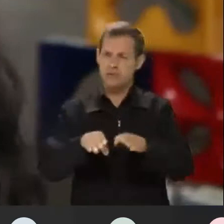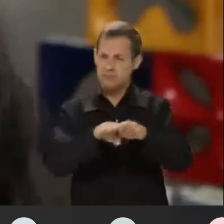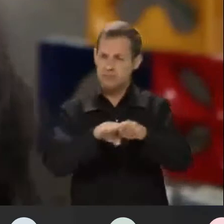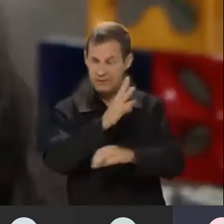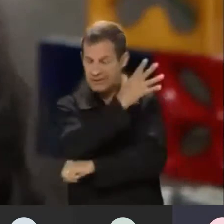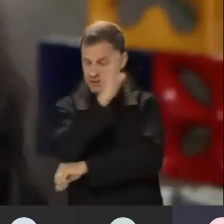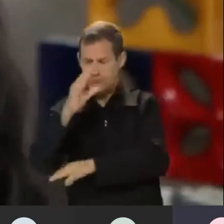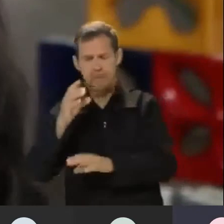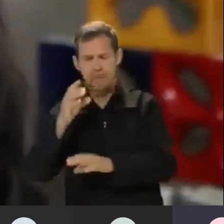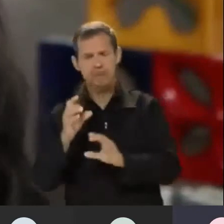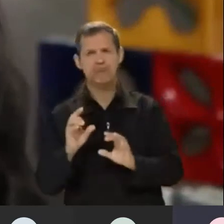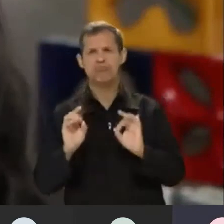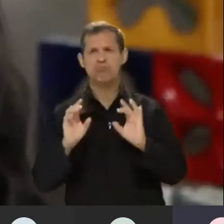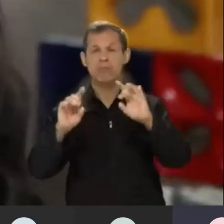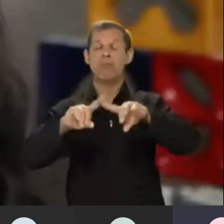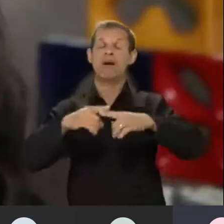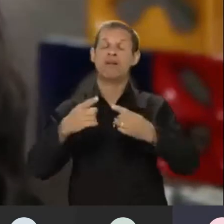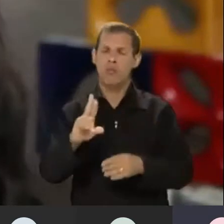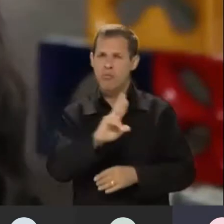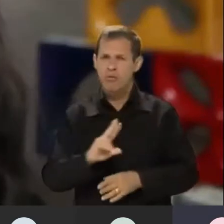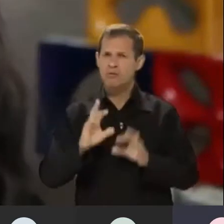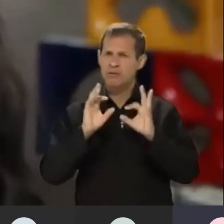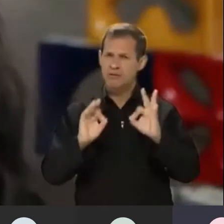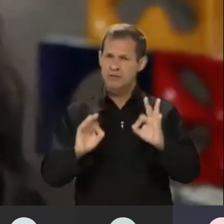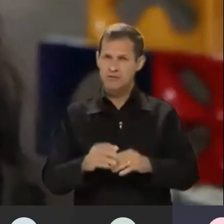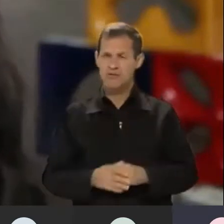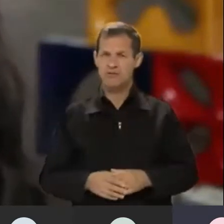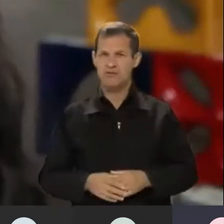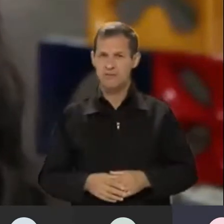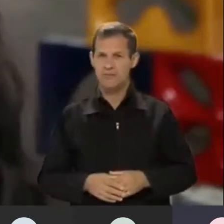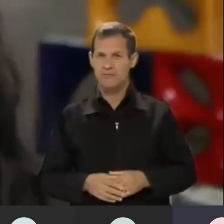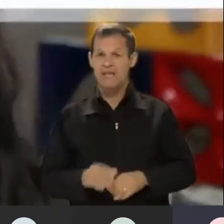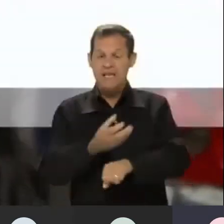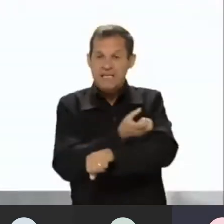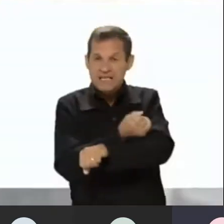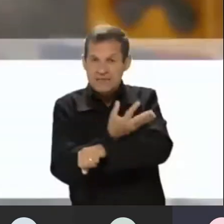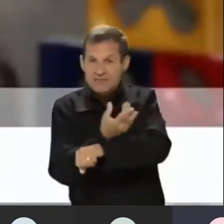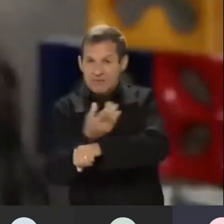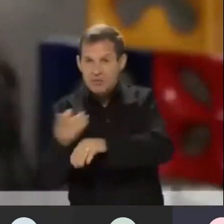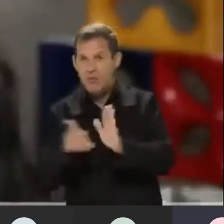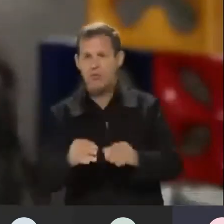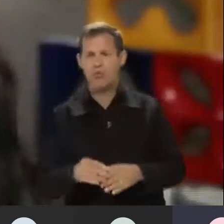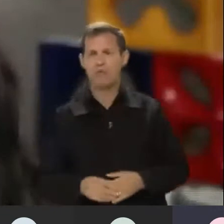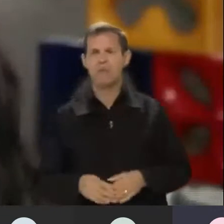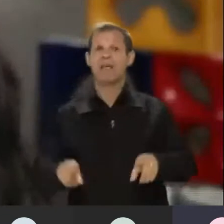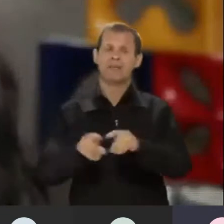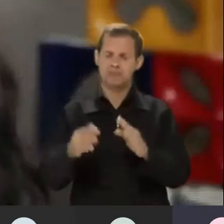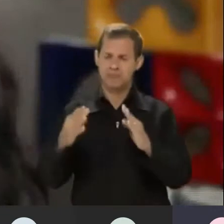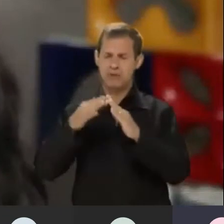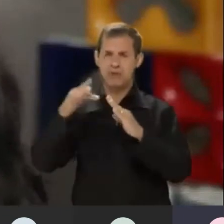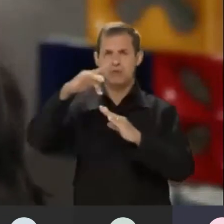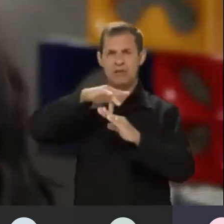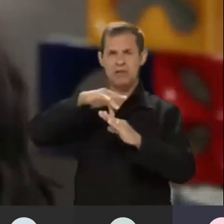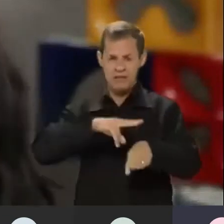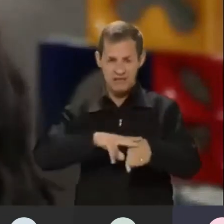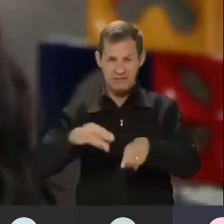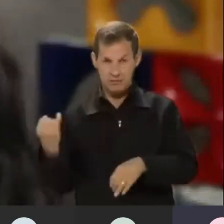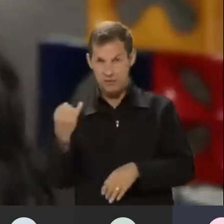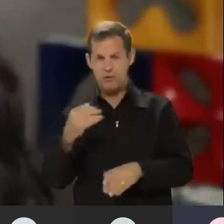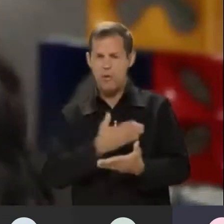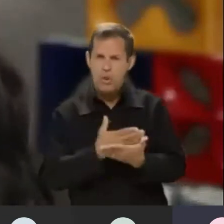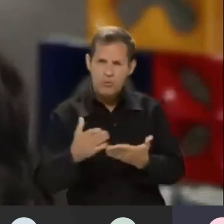ajudando o equilíbrio ambiental, especialmente quando são utilizadas espécies nativas de vegetação. A implantação de um